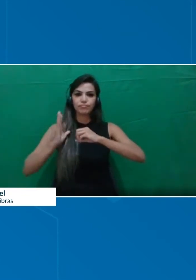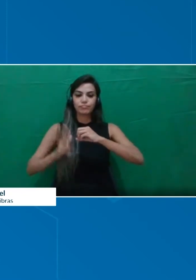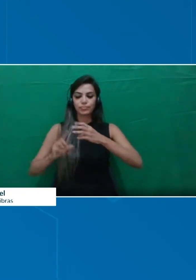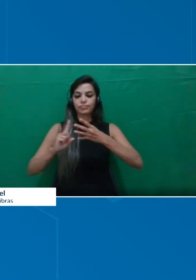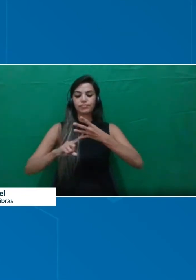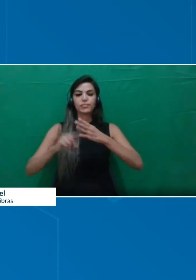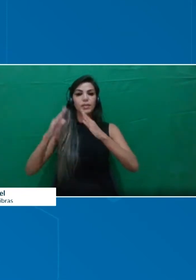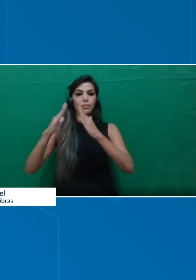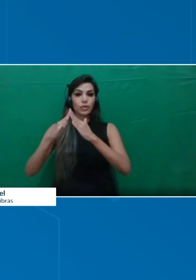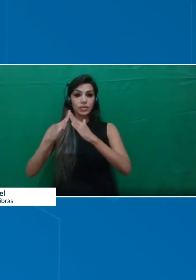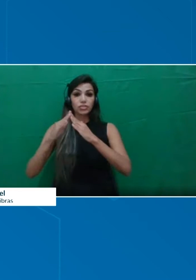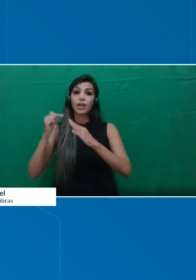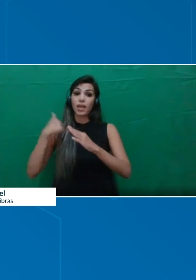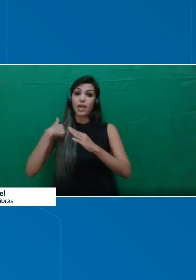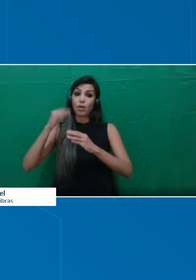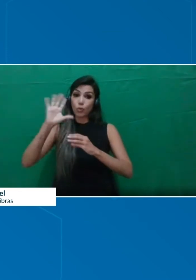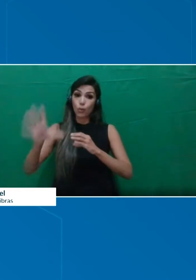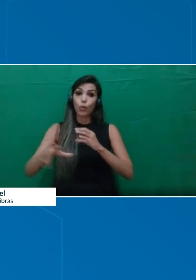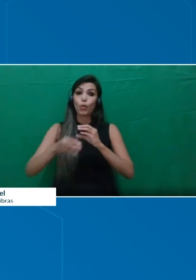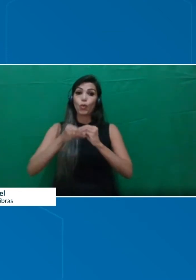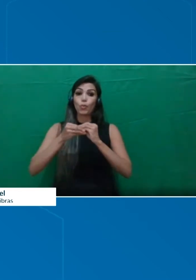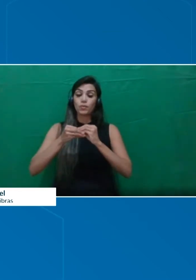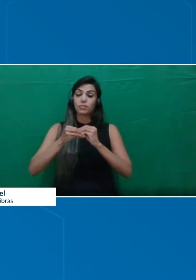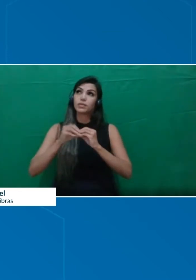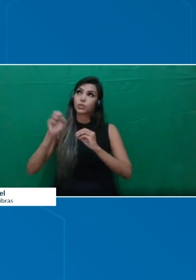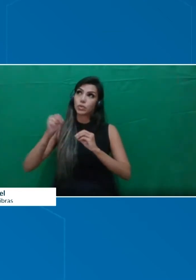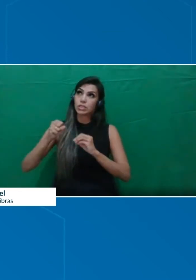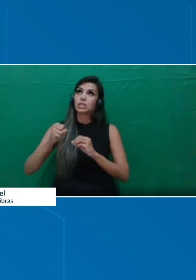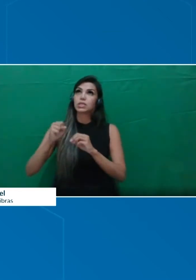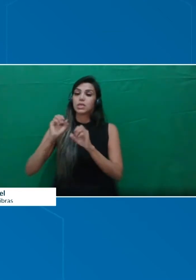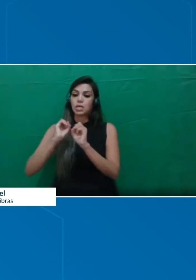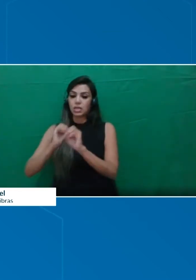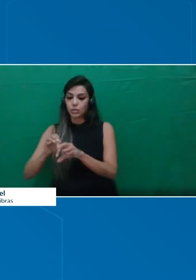educação e saúde, mas eu incluo mais alguma coisa.